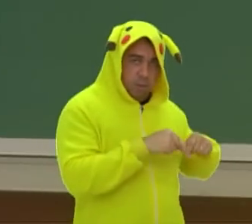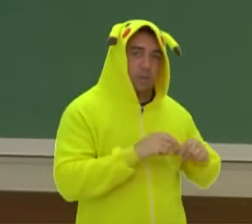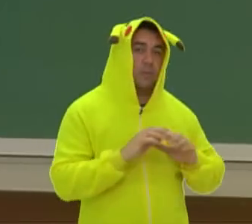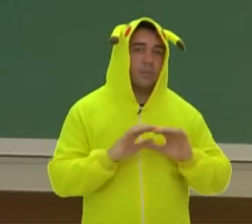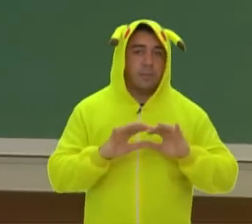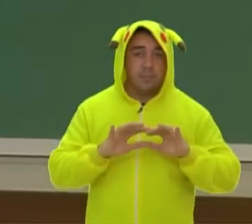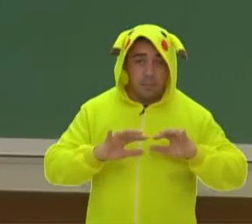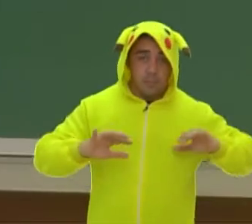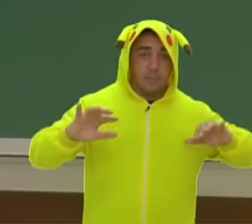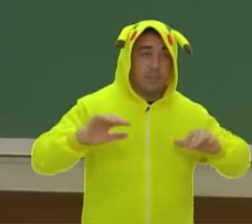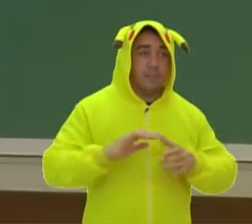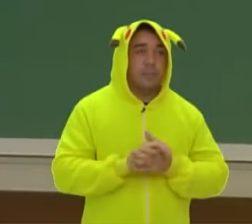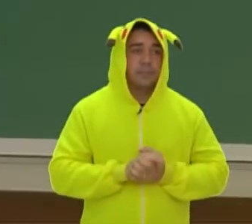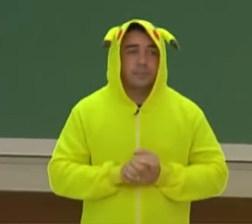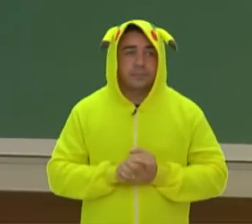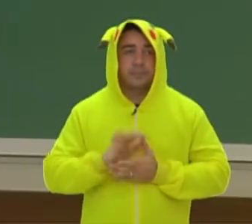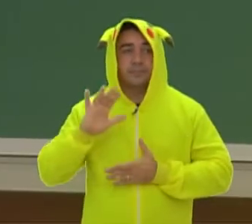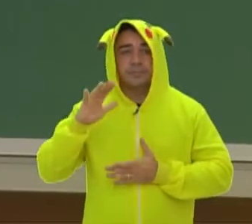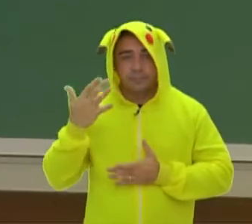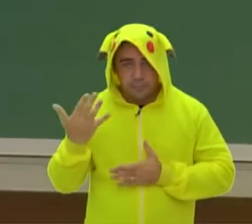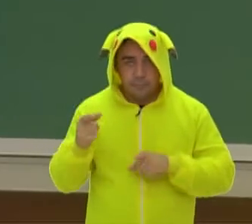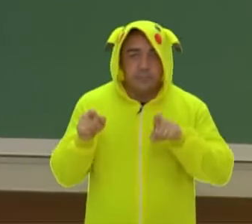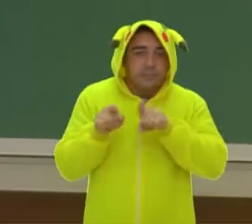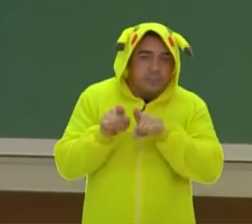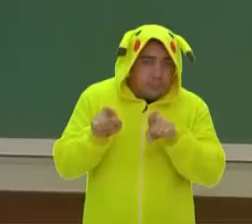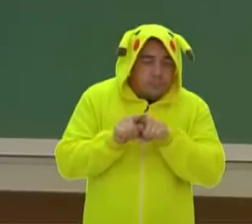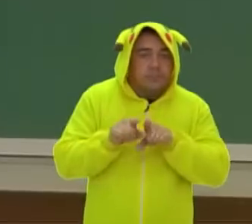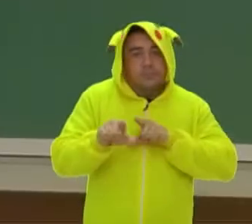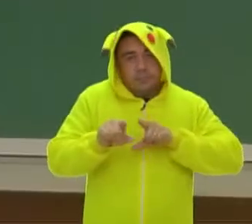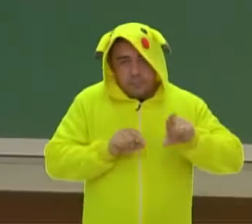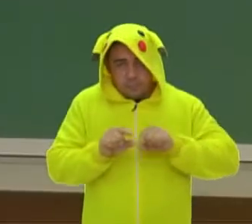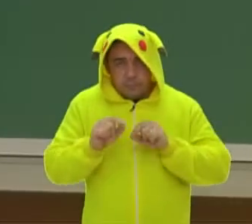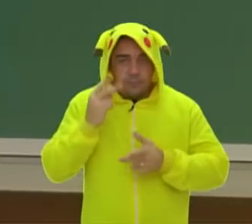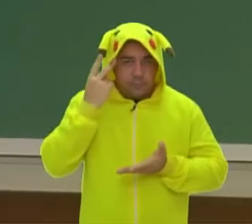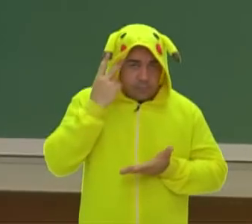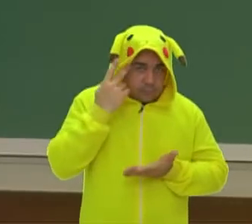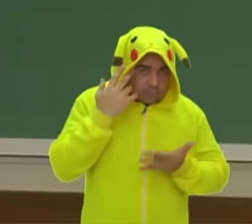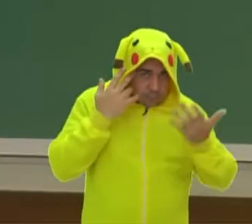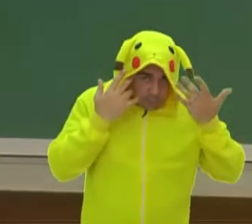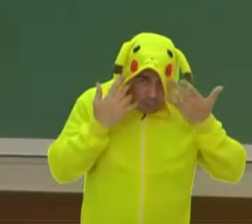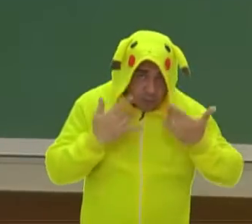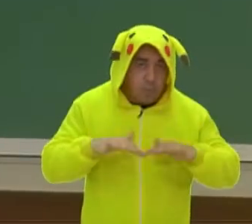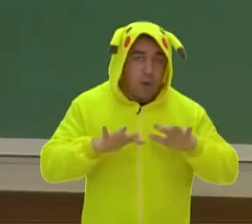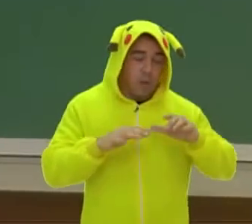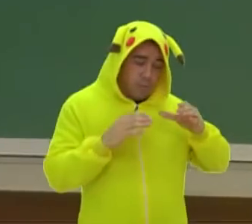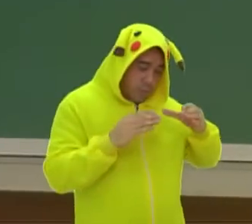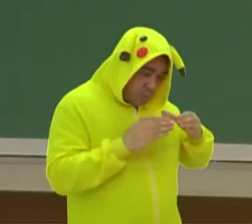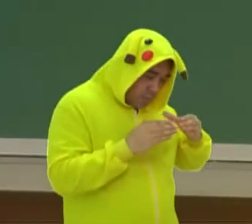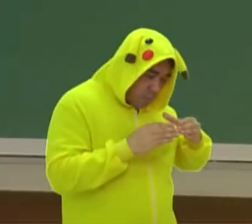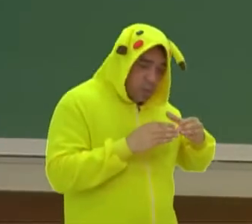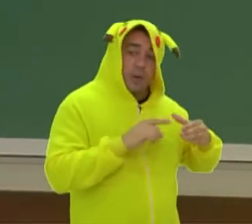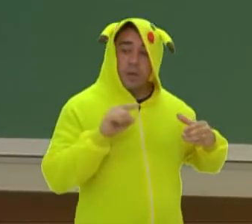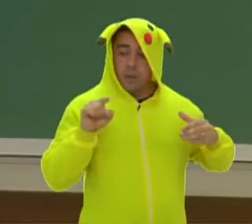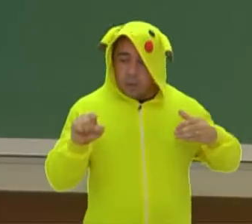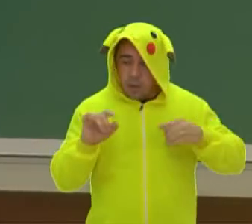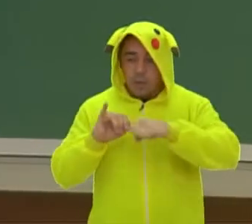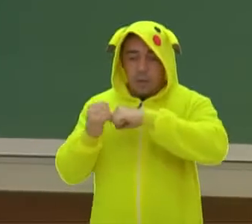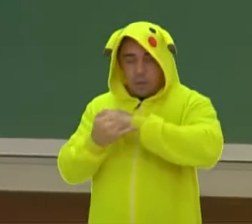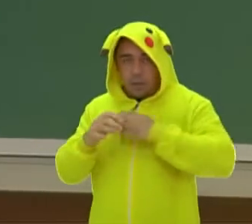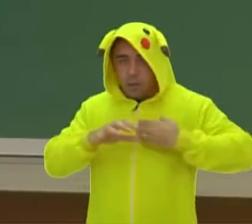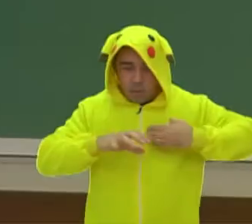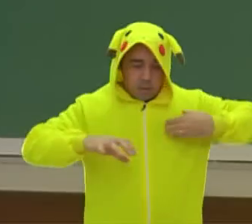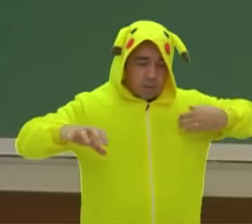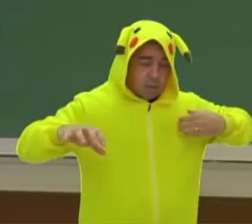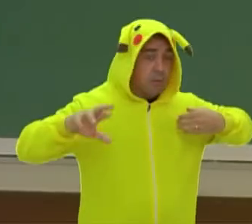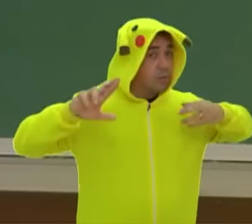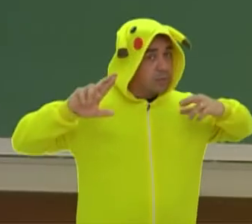nesse caso aqui. Então, também há a seleção natural. Então, a seleção natural está atuando de uma forma aqui no continente que não necessariamente